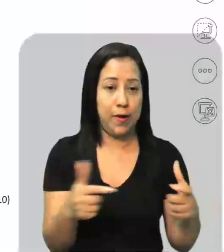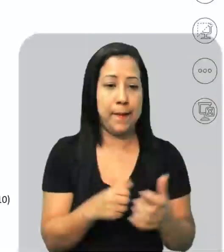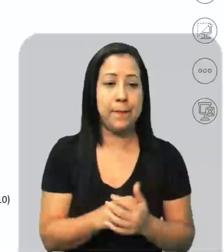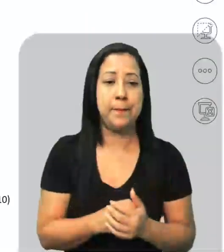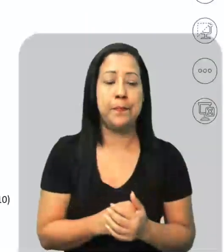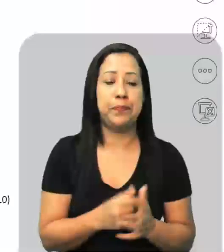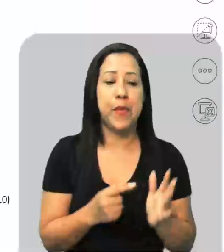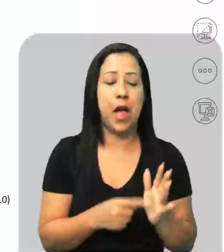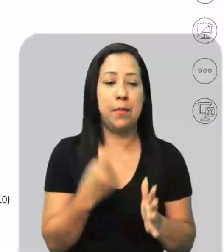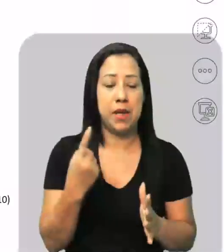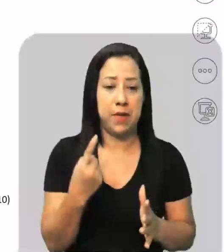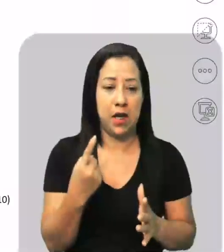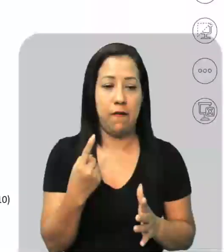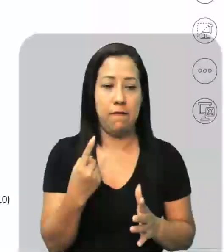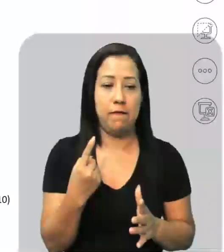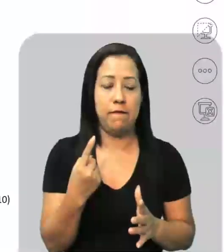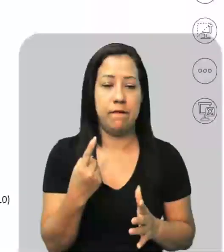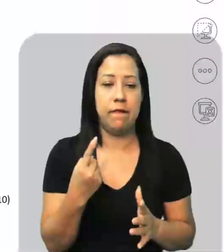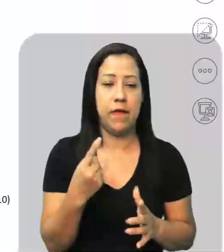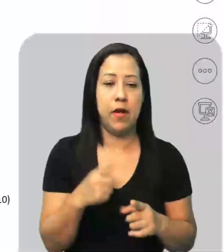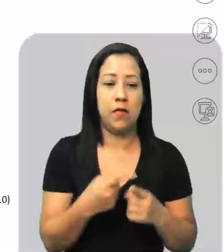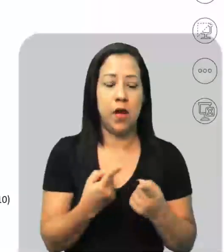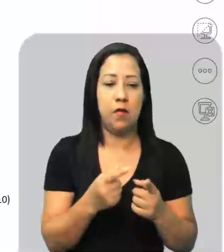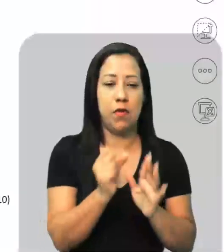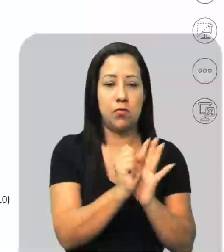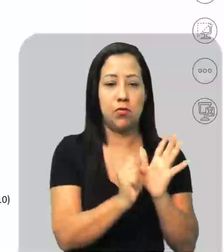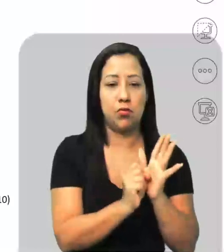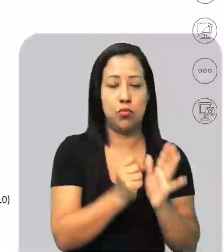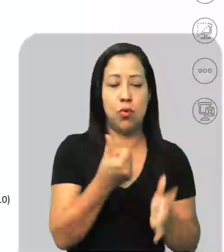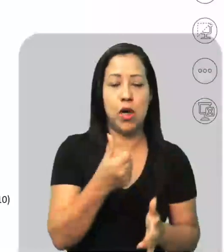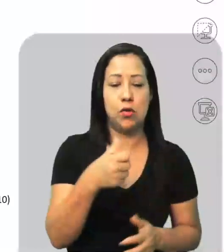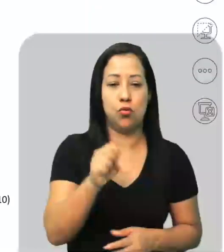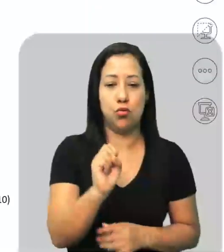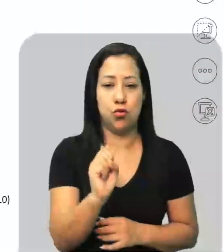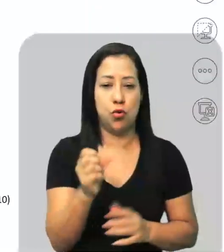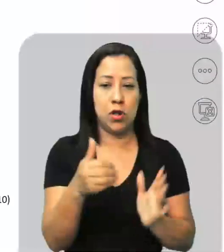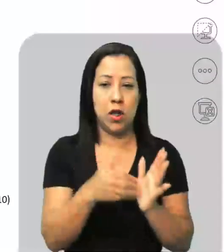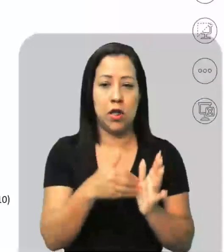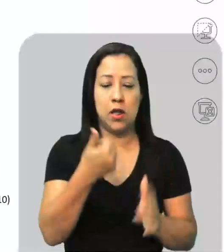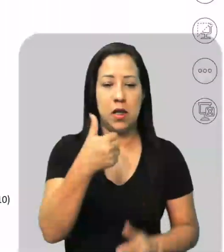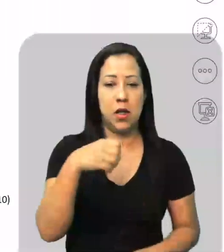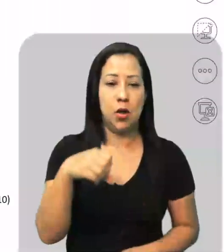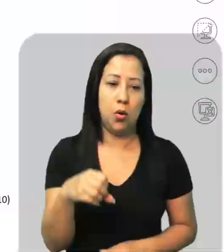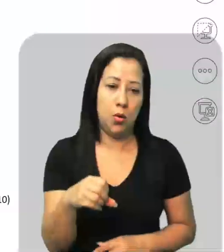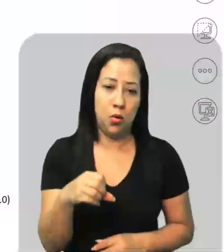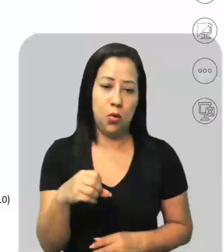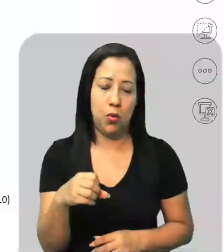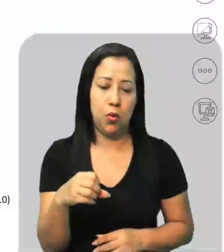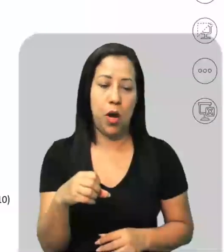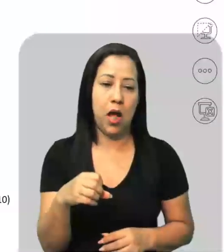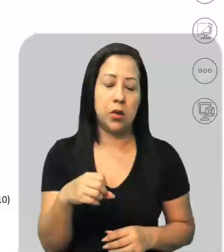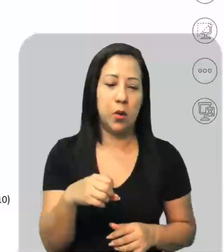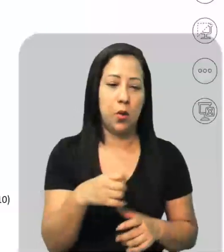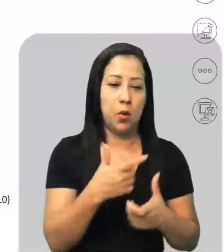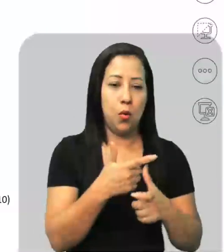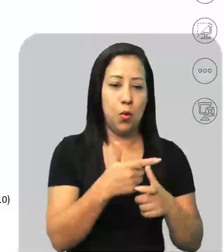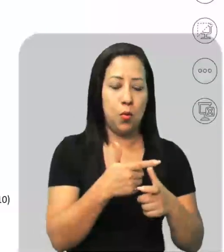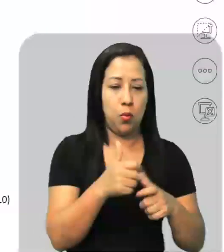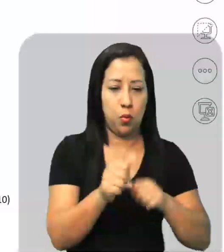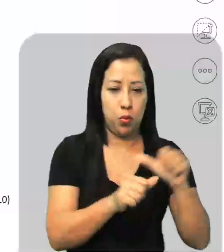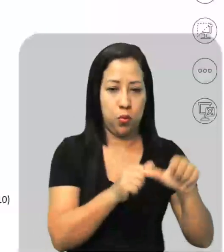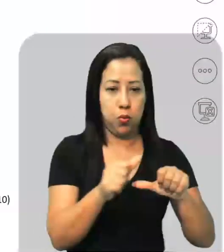final do século XIX, da transição demográfica caracteriza pela queda acentuada das taxas de mortalidade devido